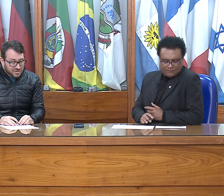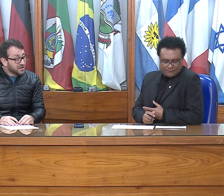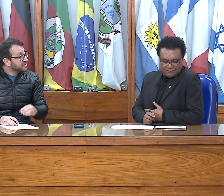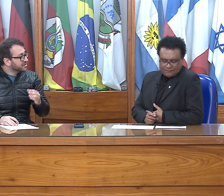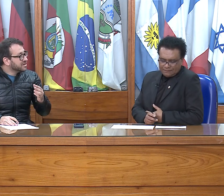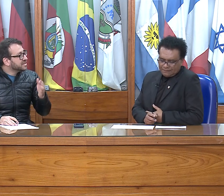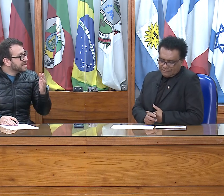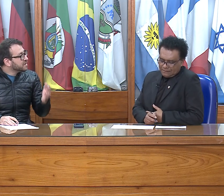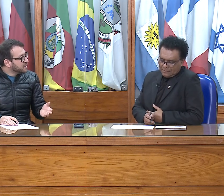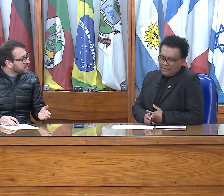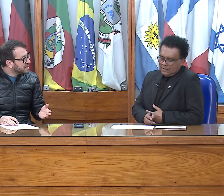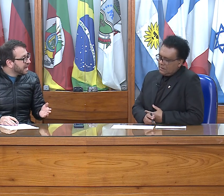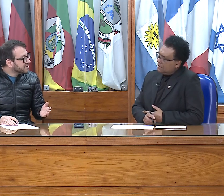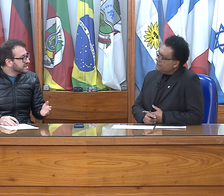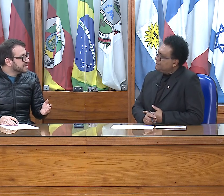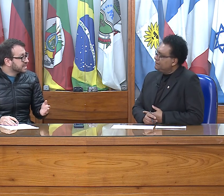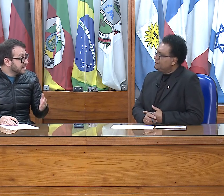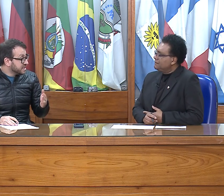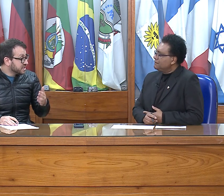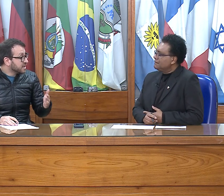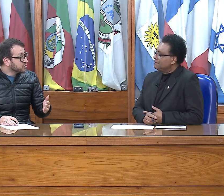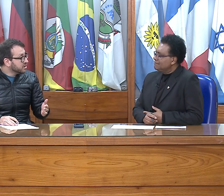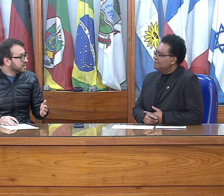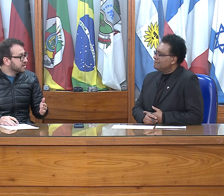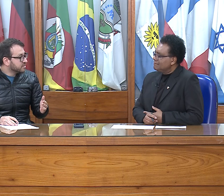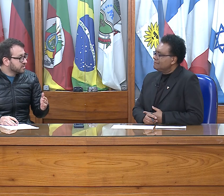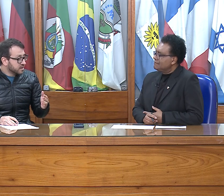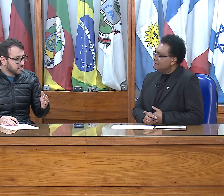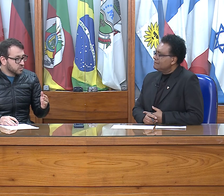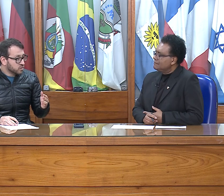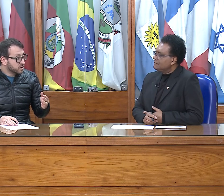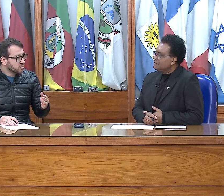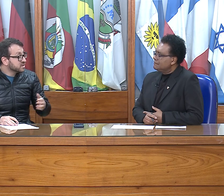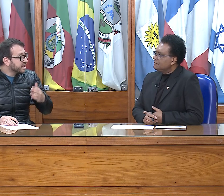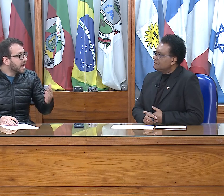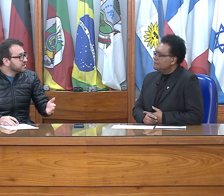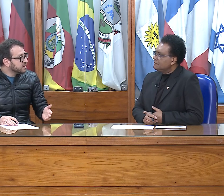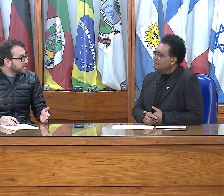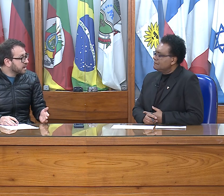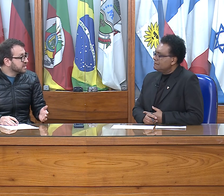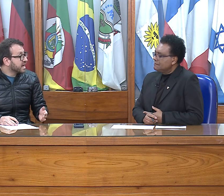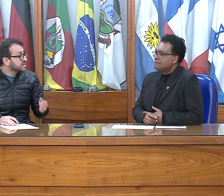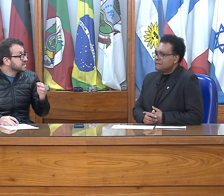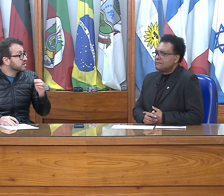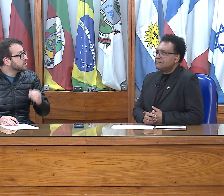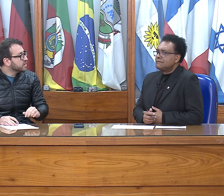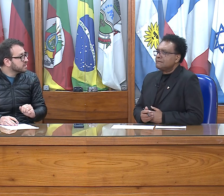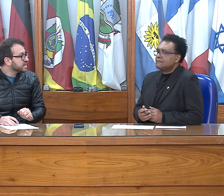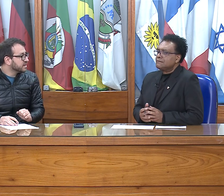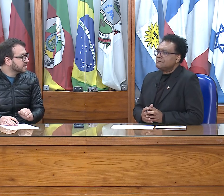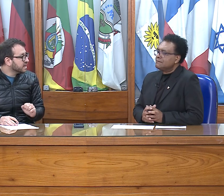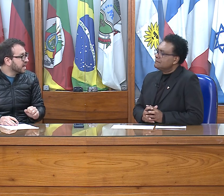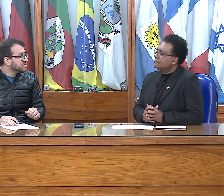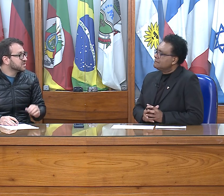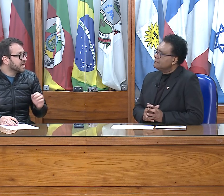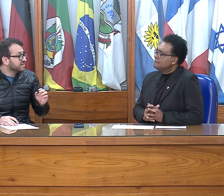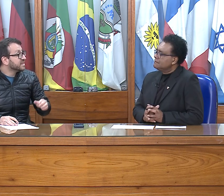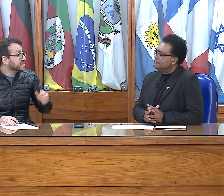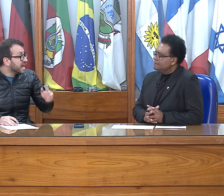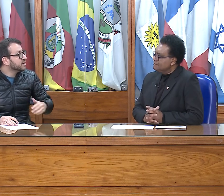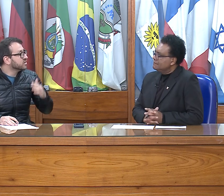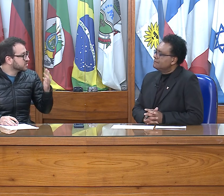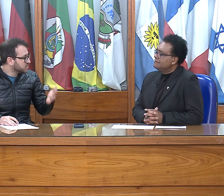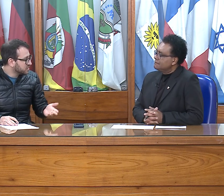senhor navegador em primeiro mandato nesse nessa legislatura né tem um número considerável de parlamentares que estão em primeiro uma data aqui na casa